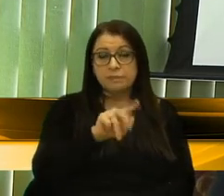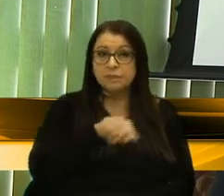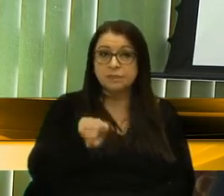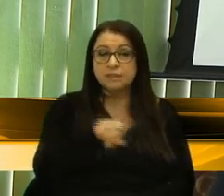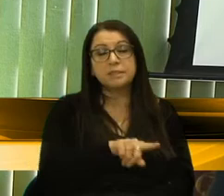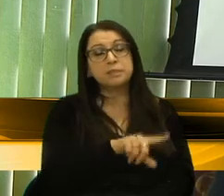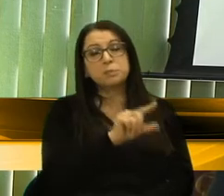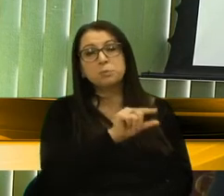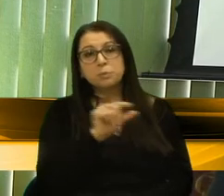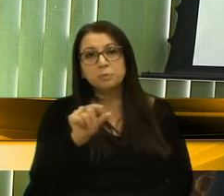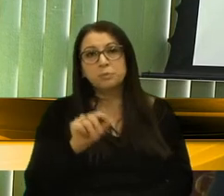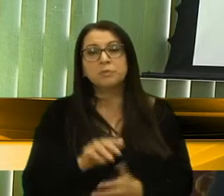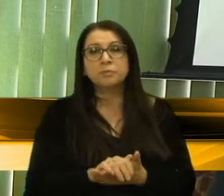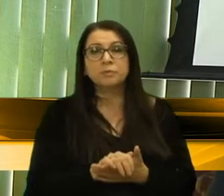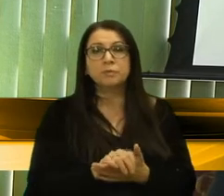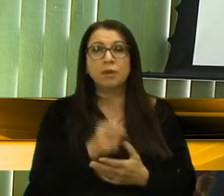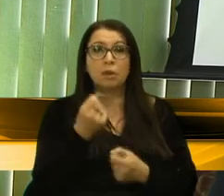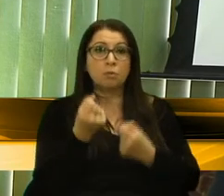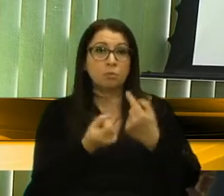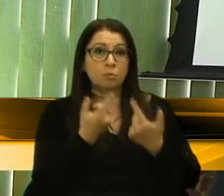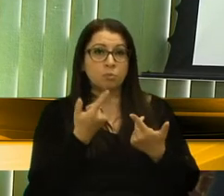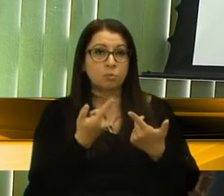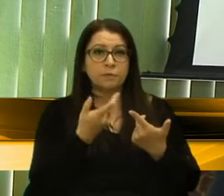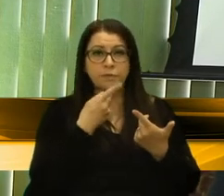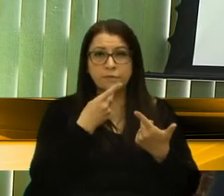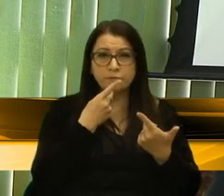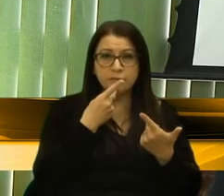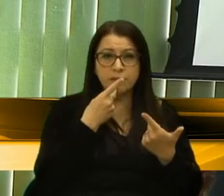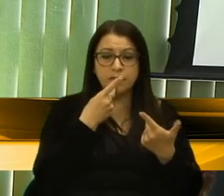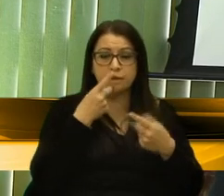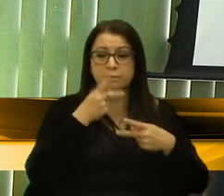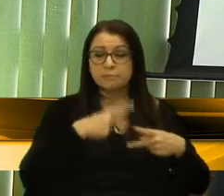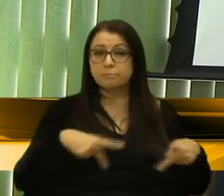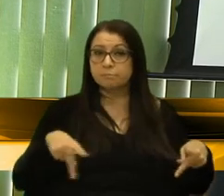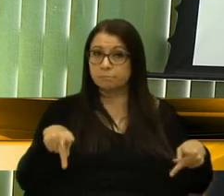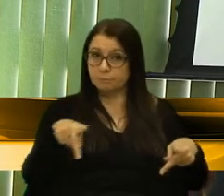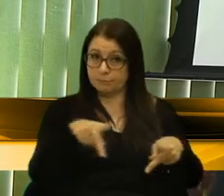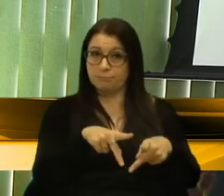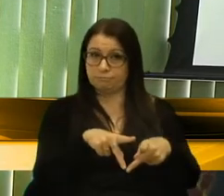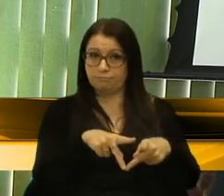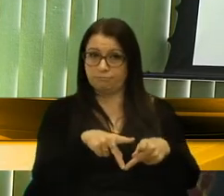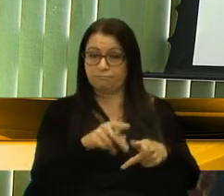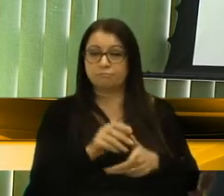em parte, algumas manifestações públicas.